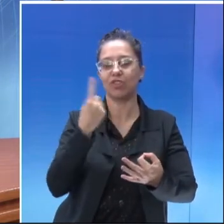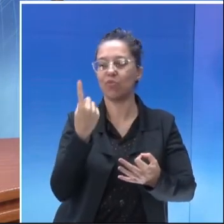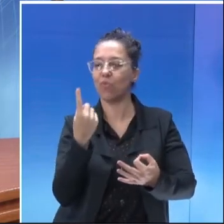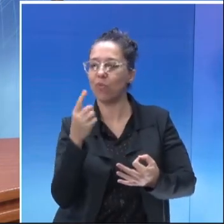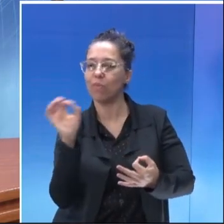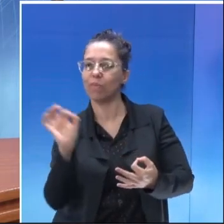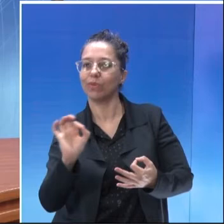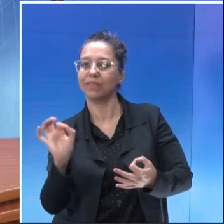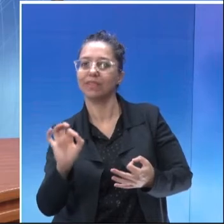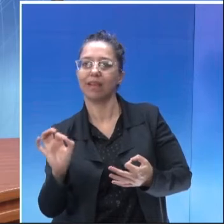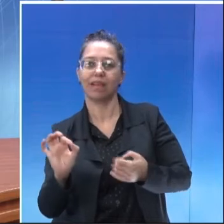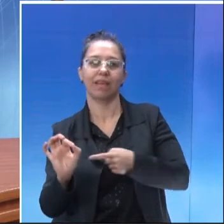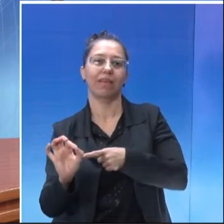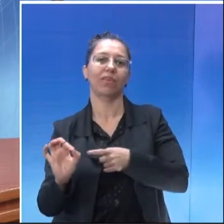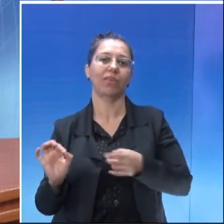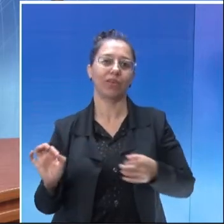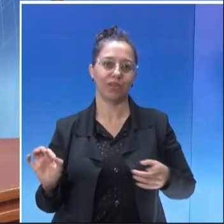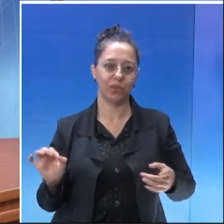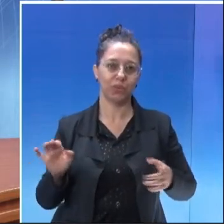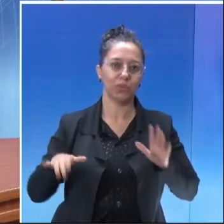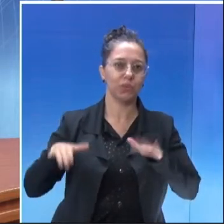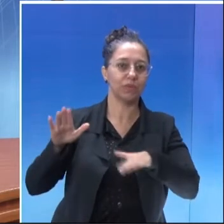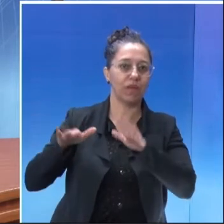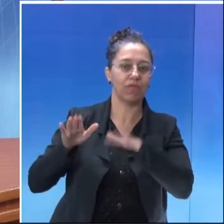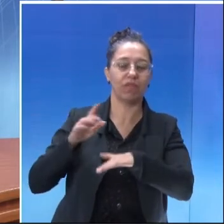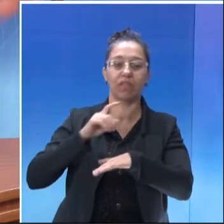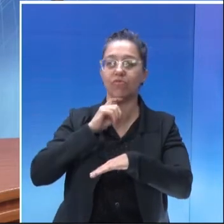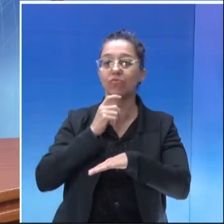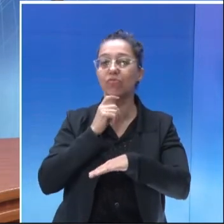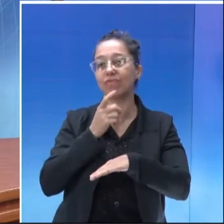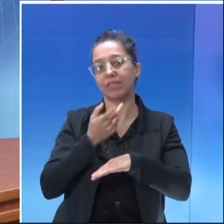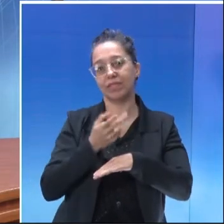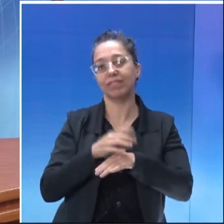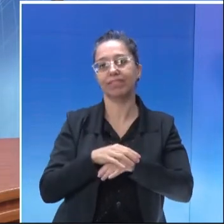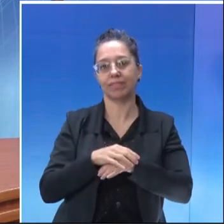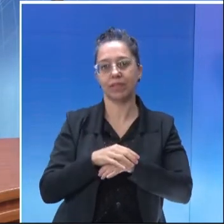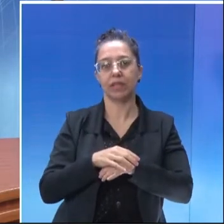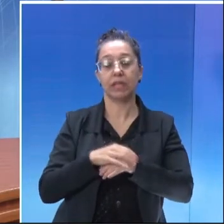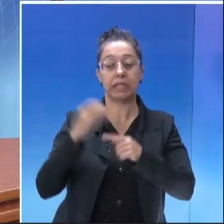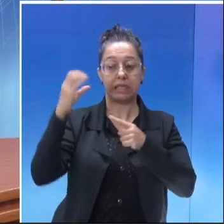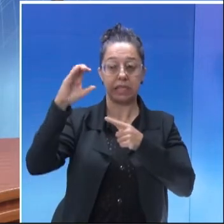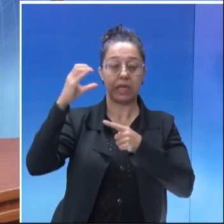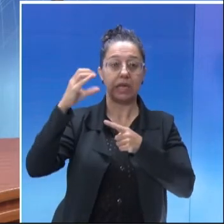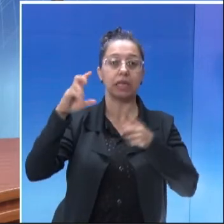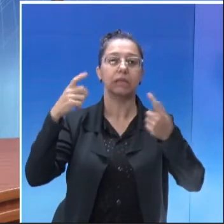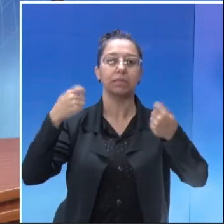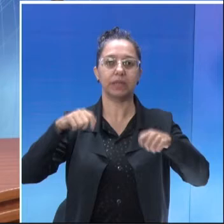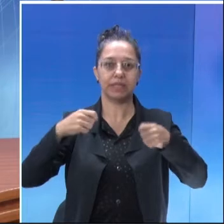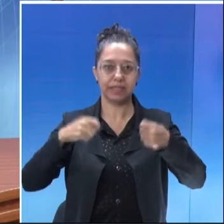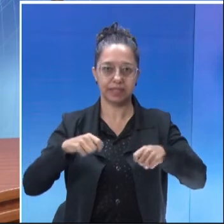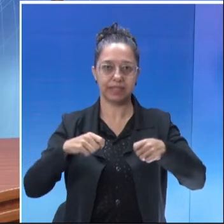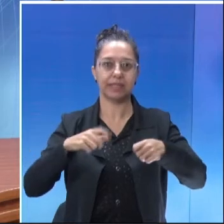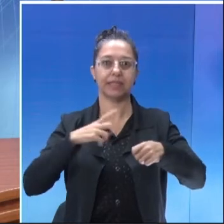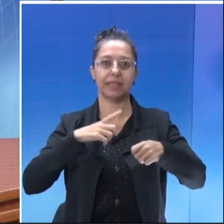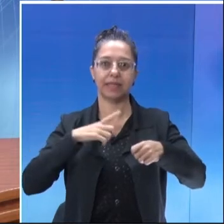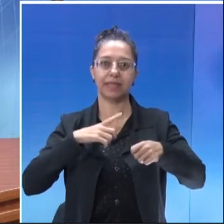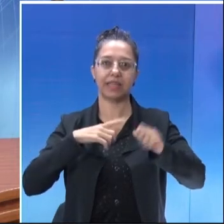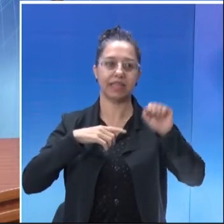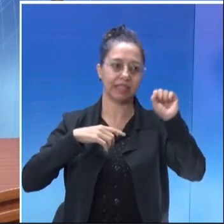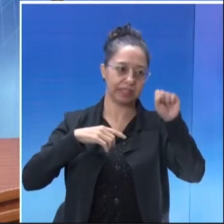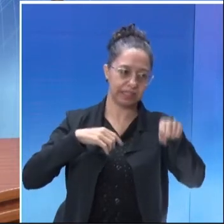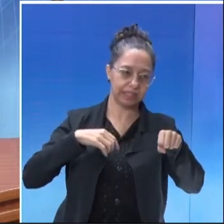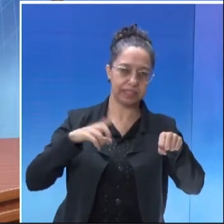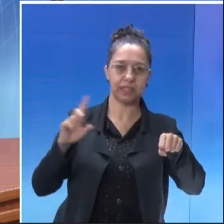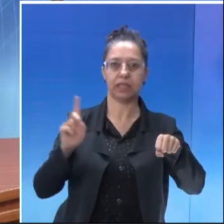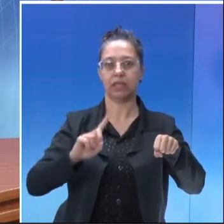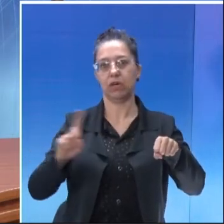ciência 100%. Religião é que é 100%. Ciência tem que ter refutabilidade. Toda